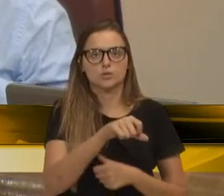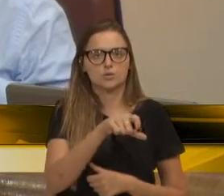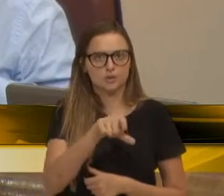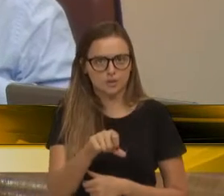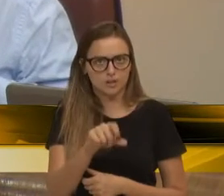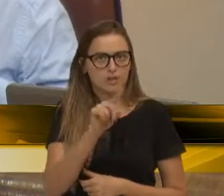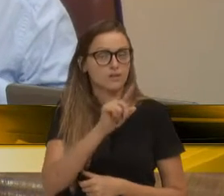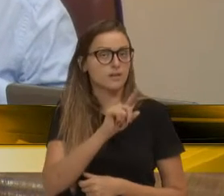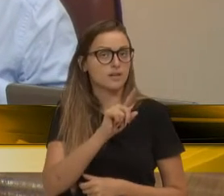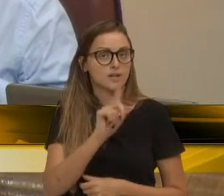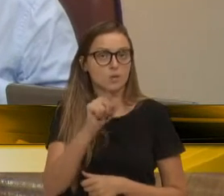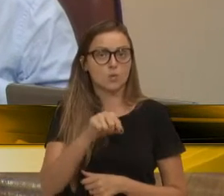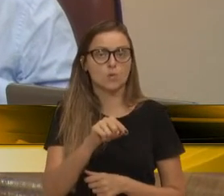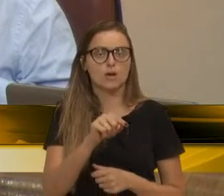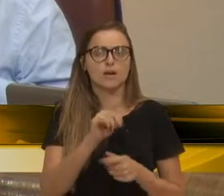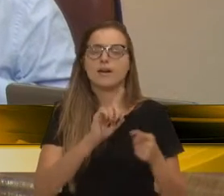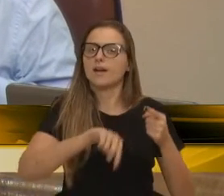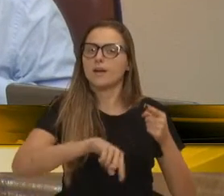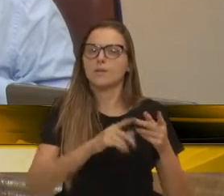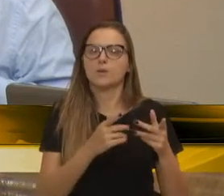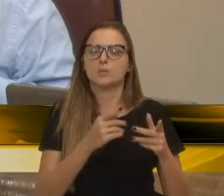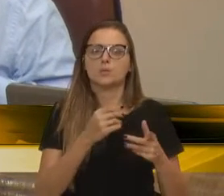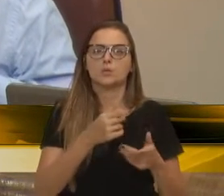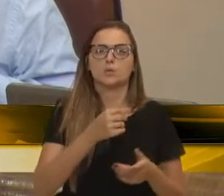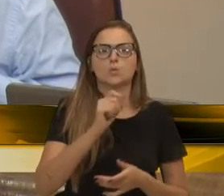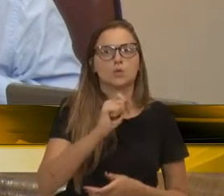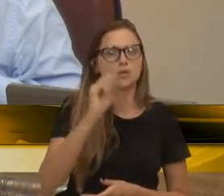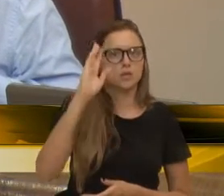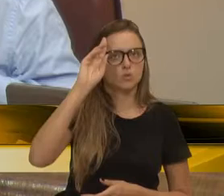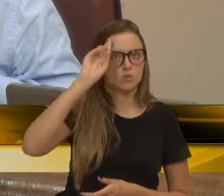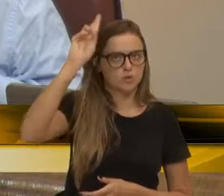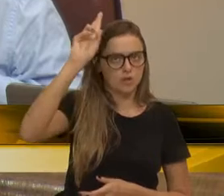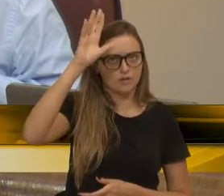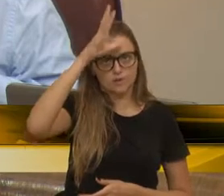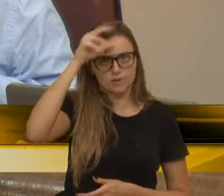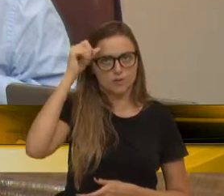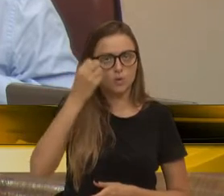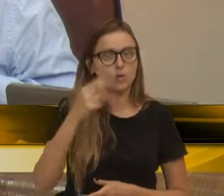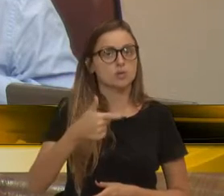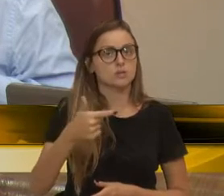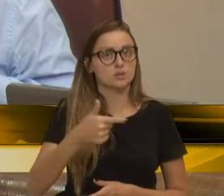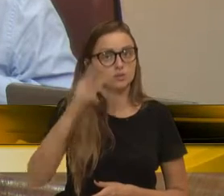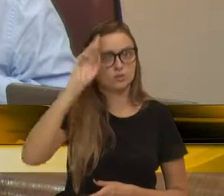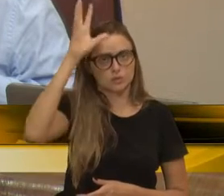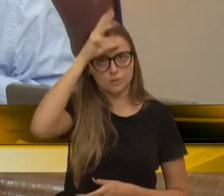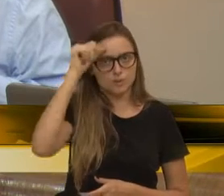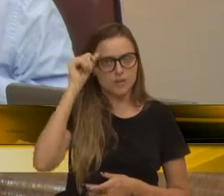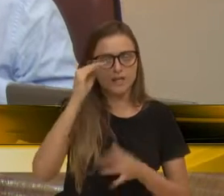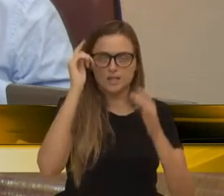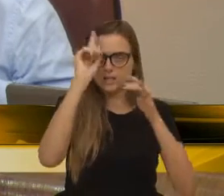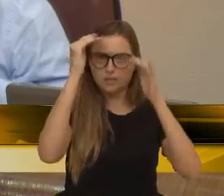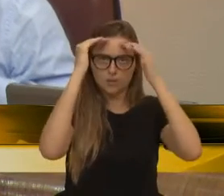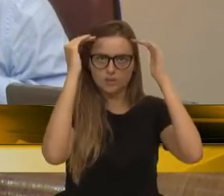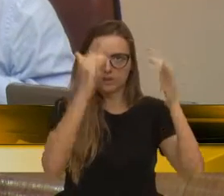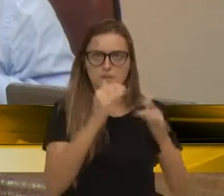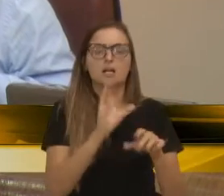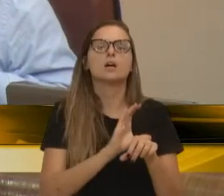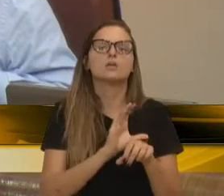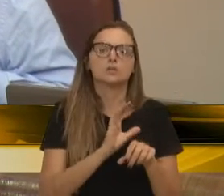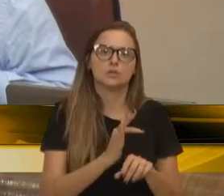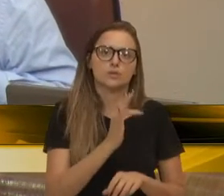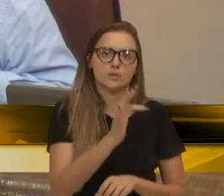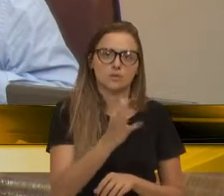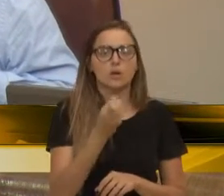e responsabilidade os atos do prefeito do vice-prefeito que atentarem contra as constituições federal e estadual à lei orgânica é